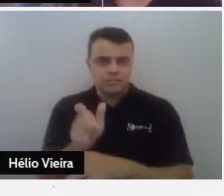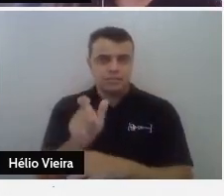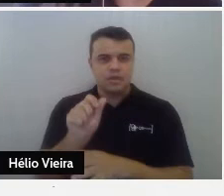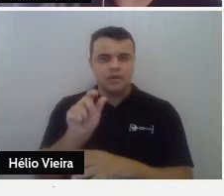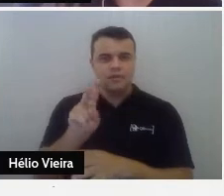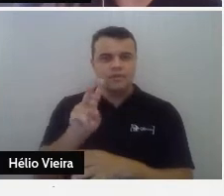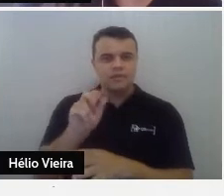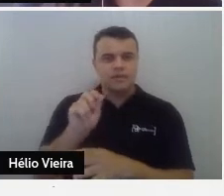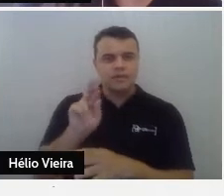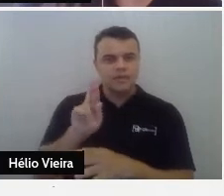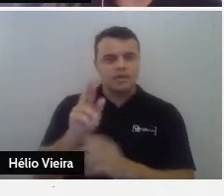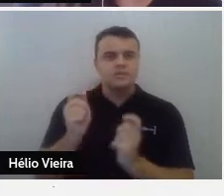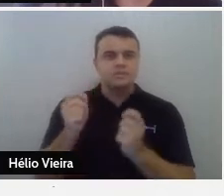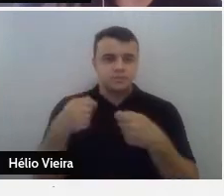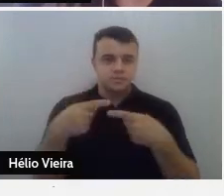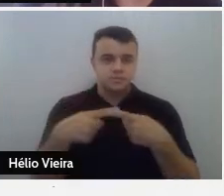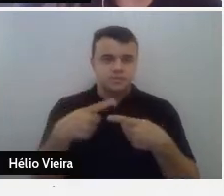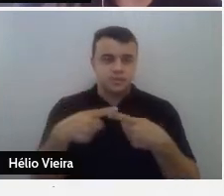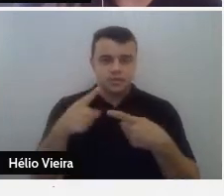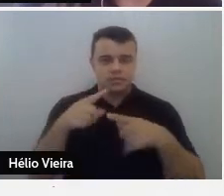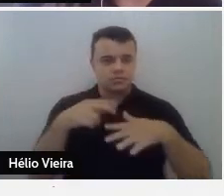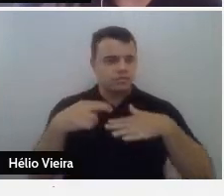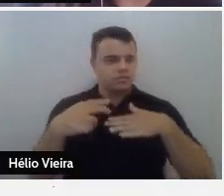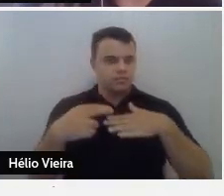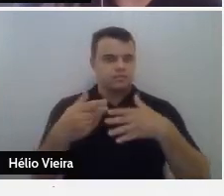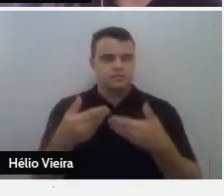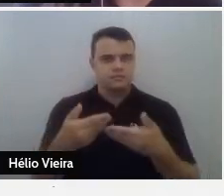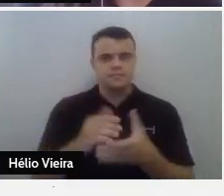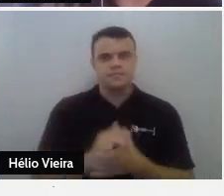Enfim, consegue colocar os recursos, né?